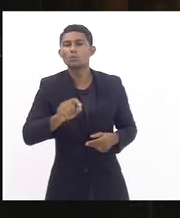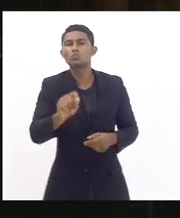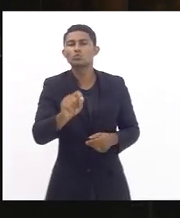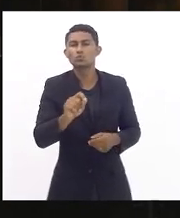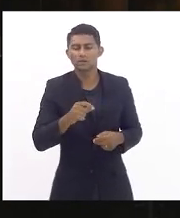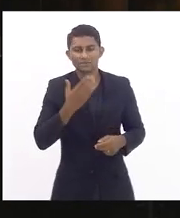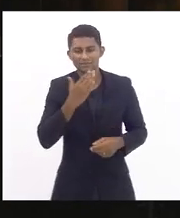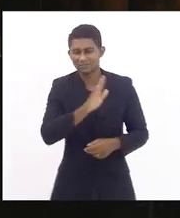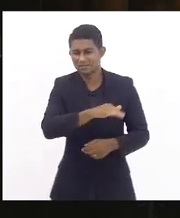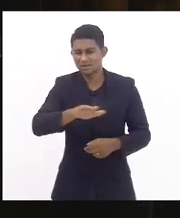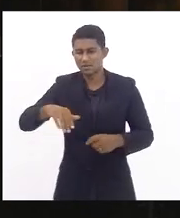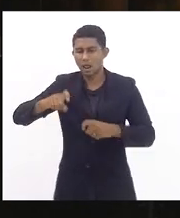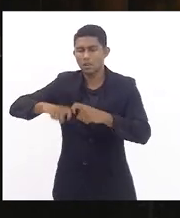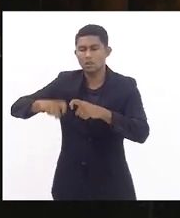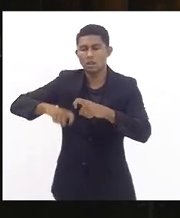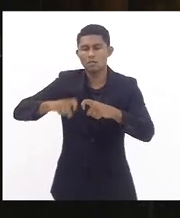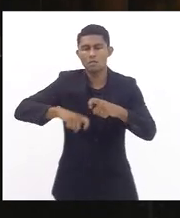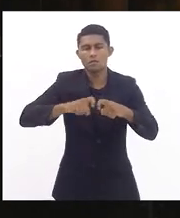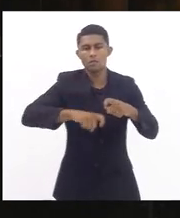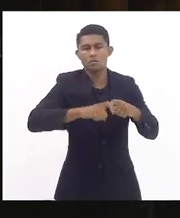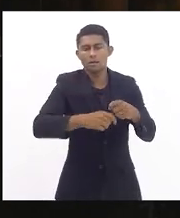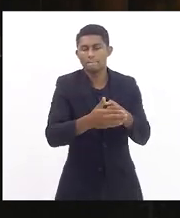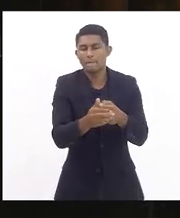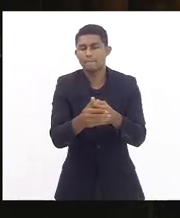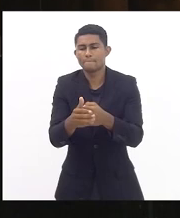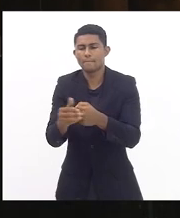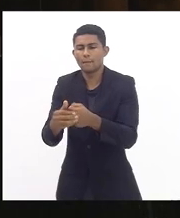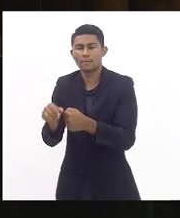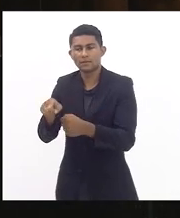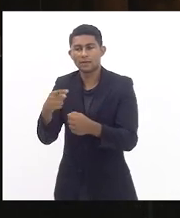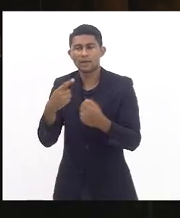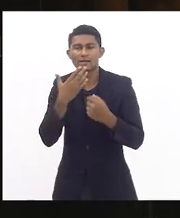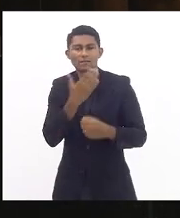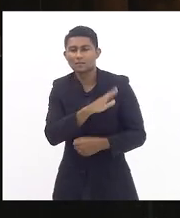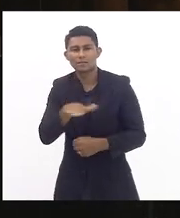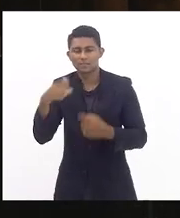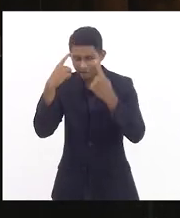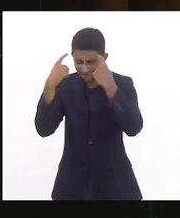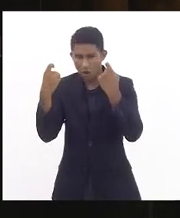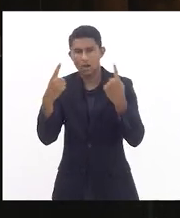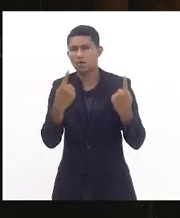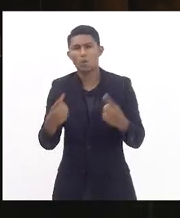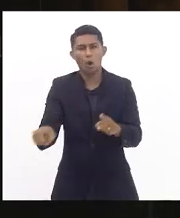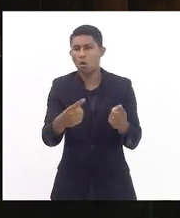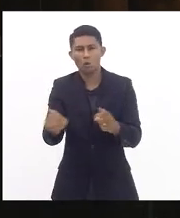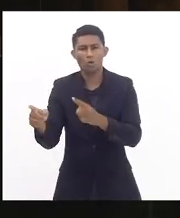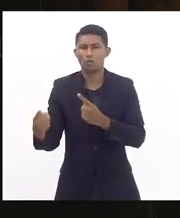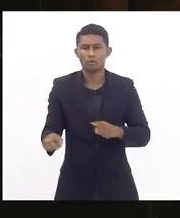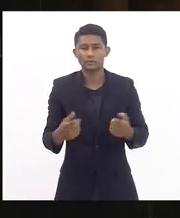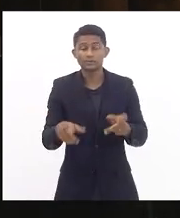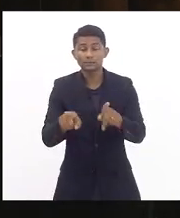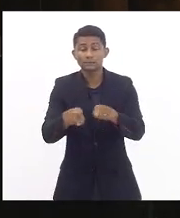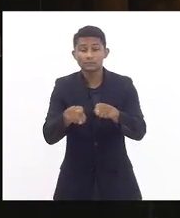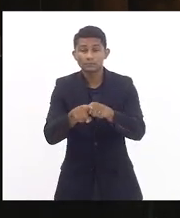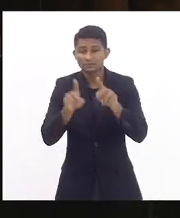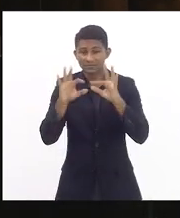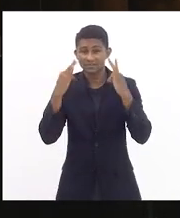pedofilia, é uma sugestão de abuso, de violência contra as crianças, de violência contra as